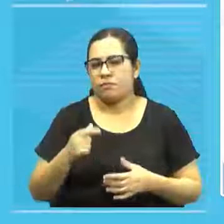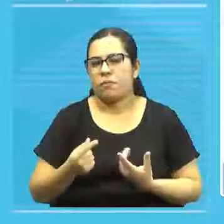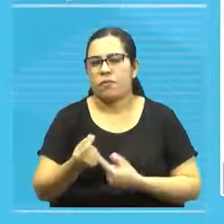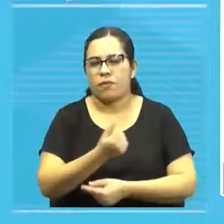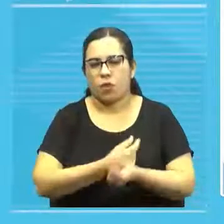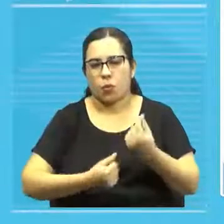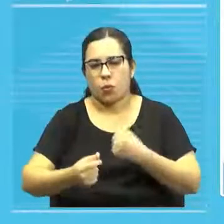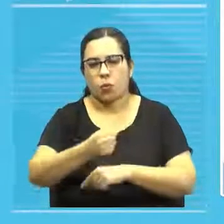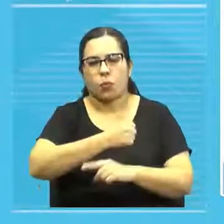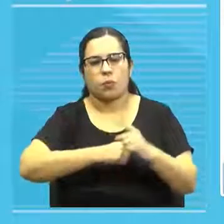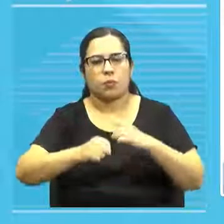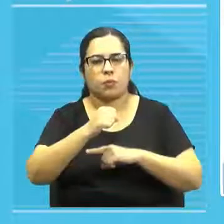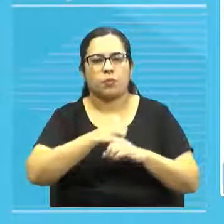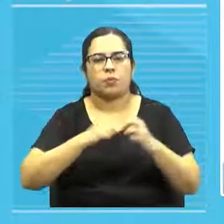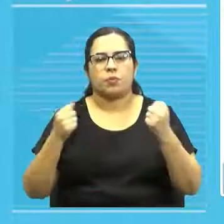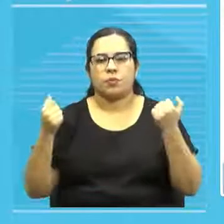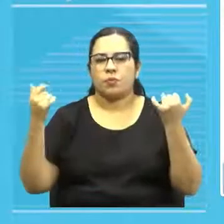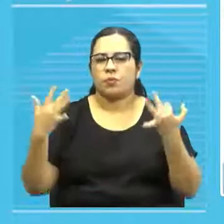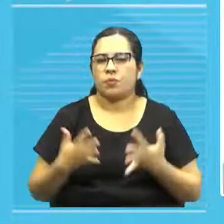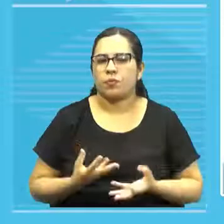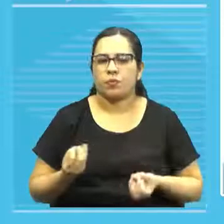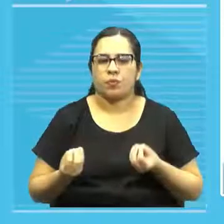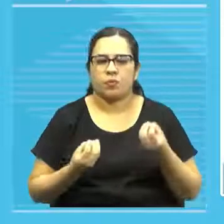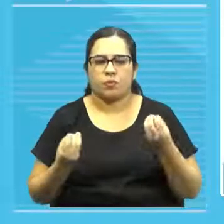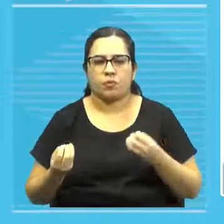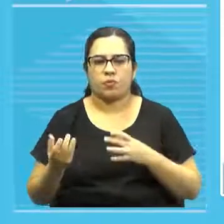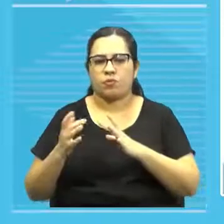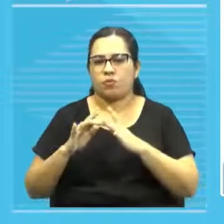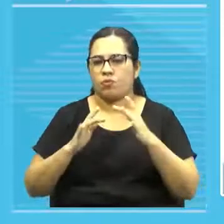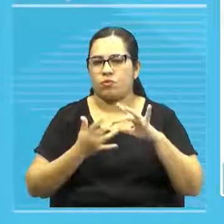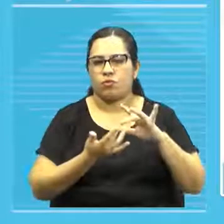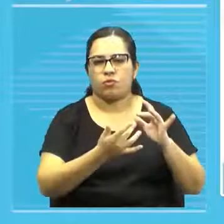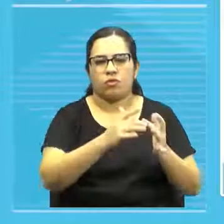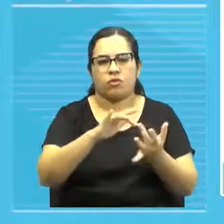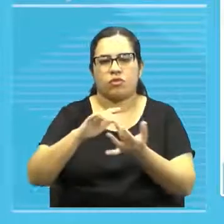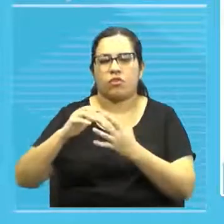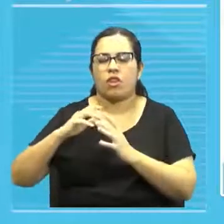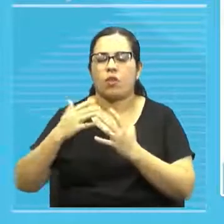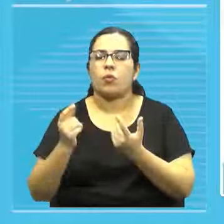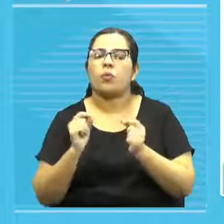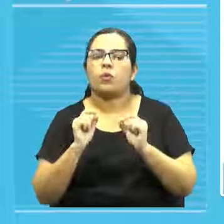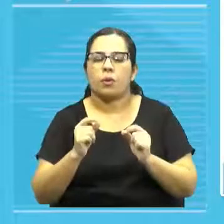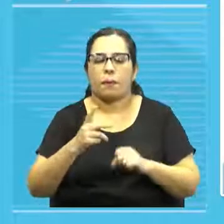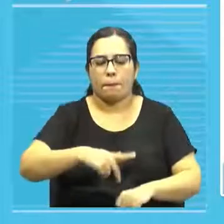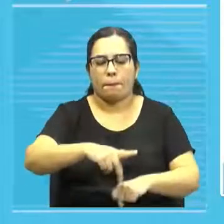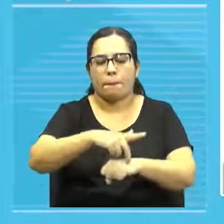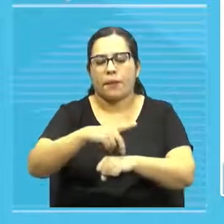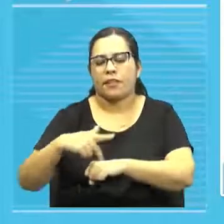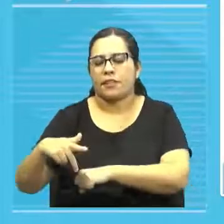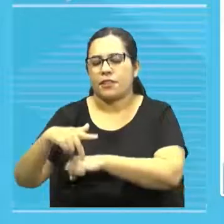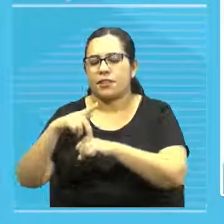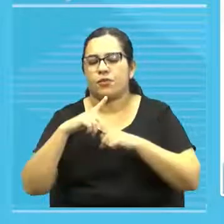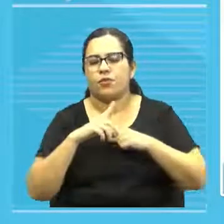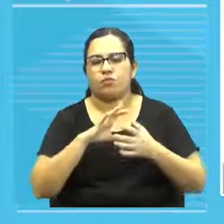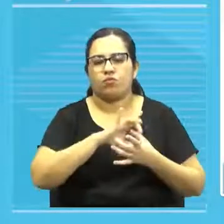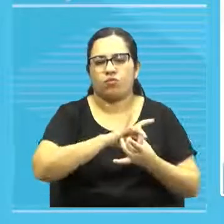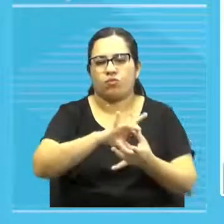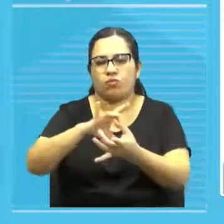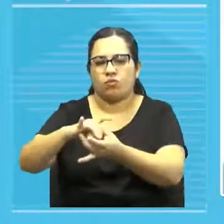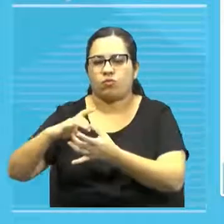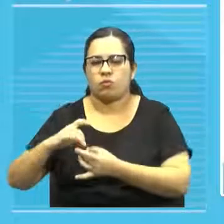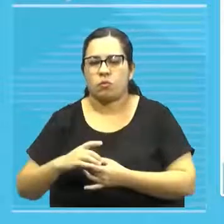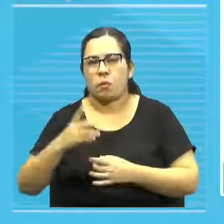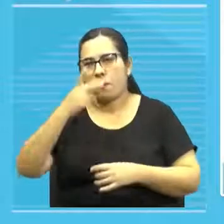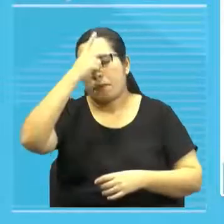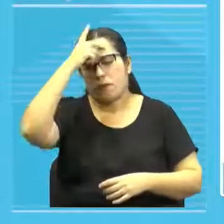é econômico e social que estabelece uma integração entre os países entre as pessoas do